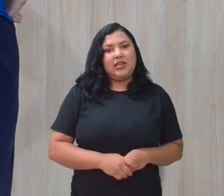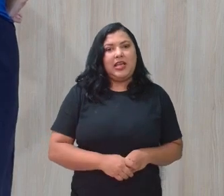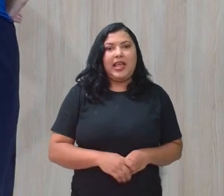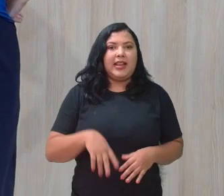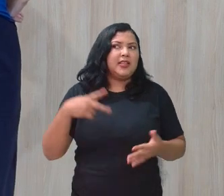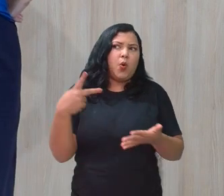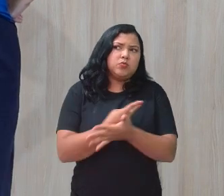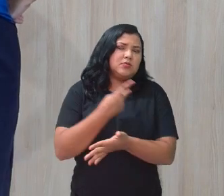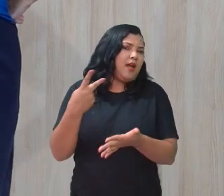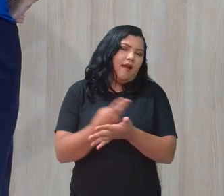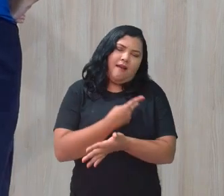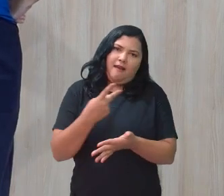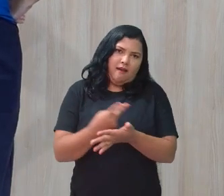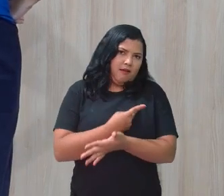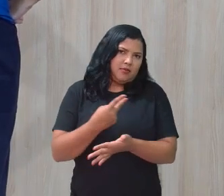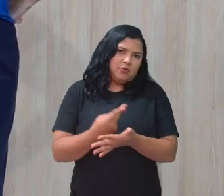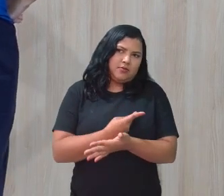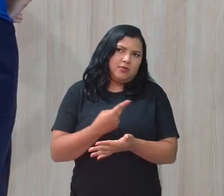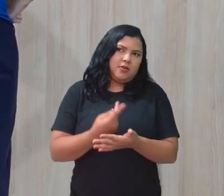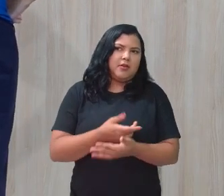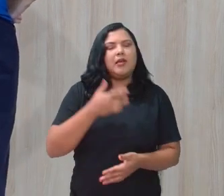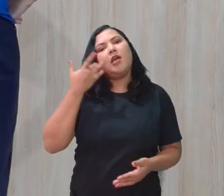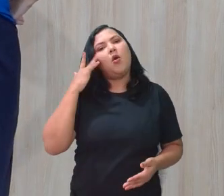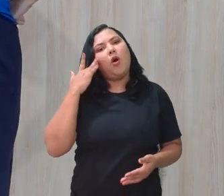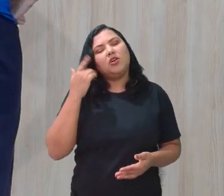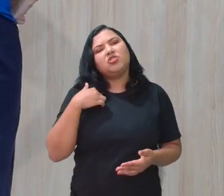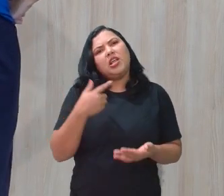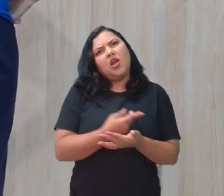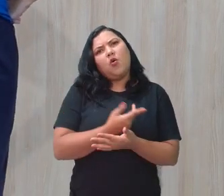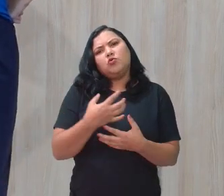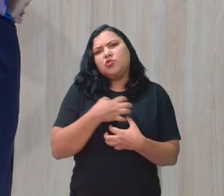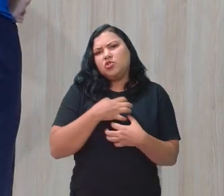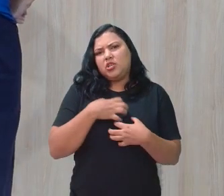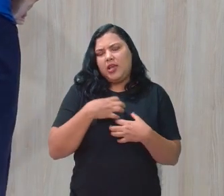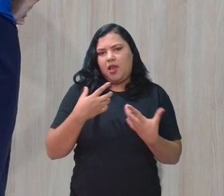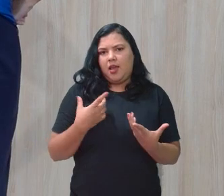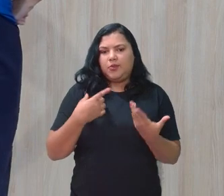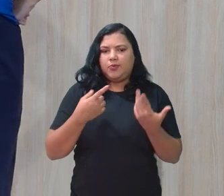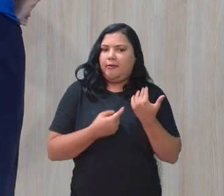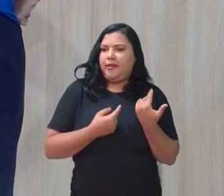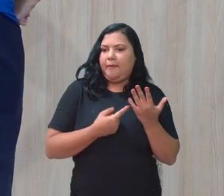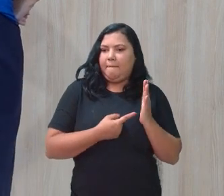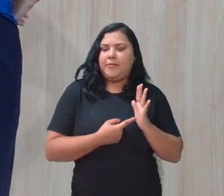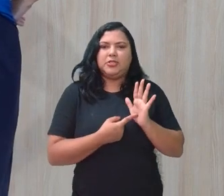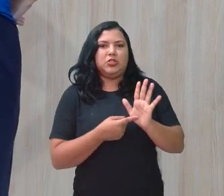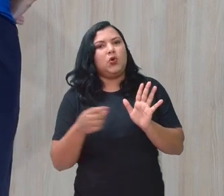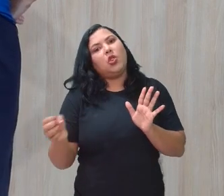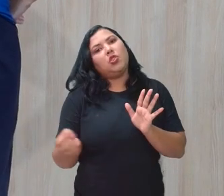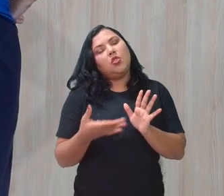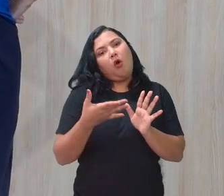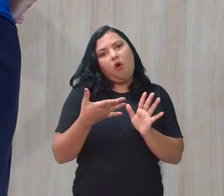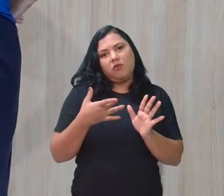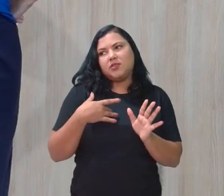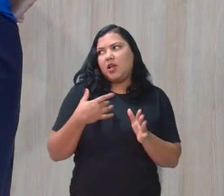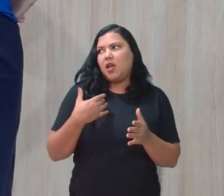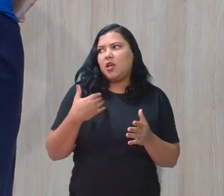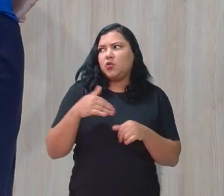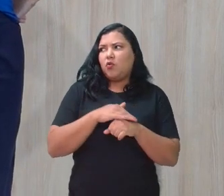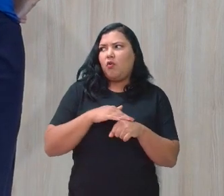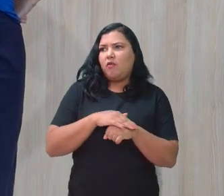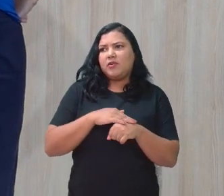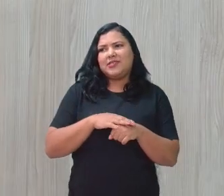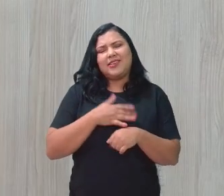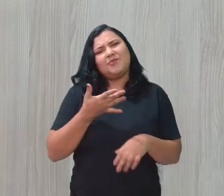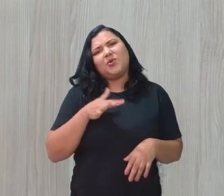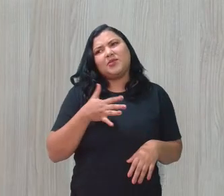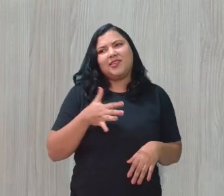errado. Acho que talvez ele tenha errado no modo como ele abordou essa sua nova situação de vida com a sua família. É aquele meio termo,